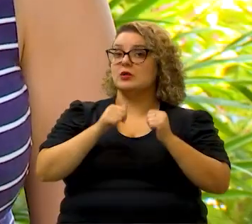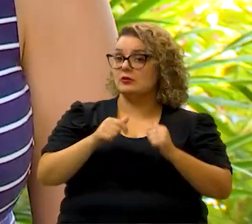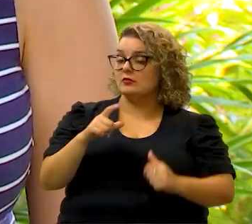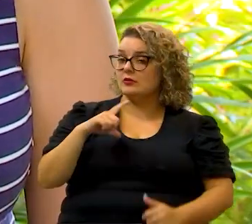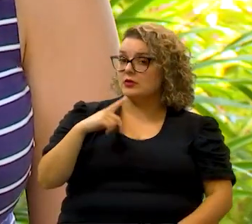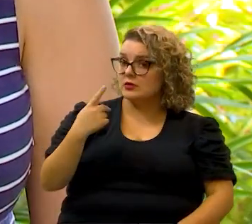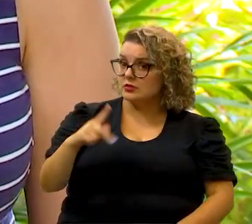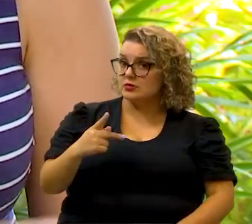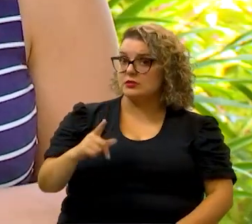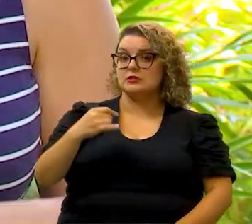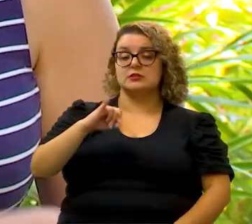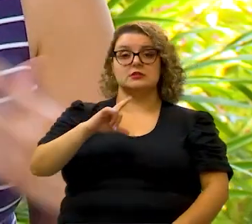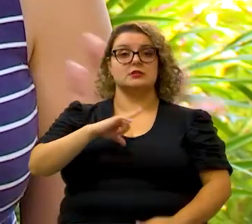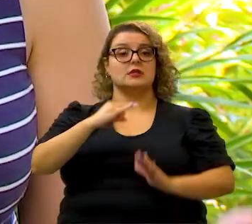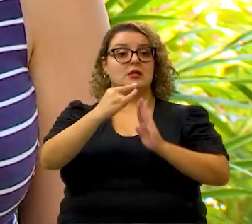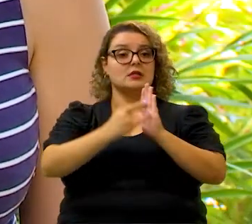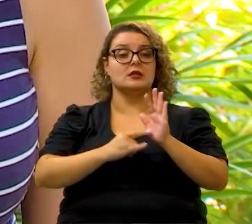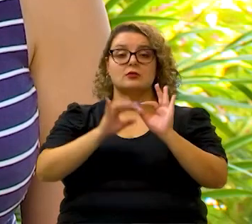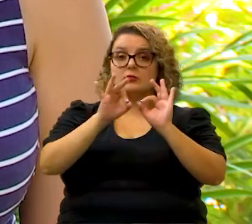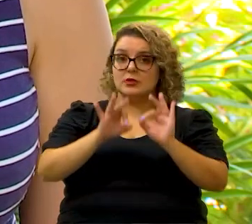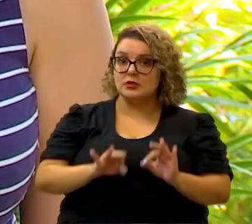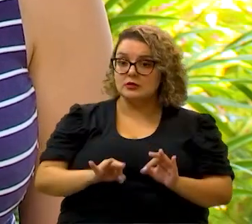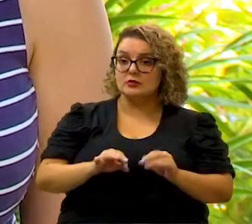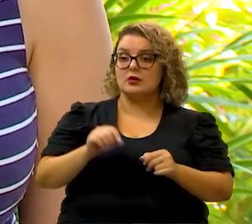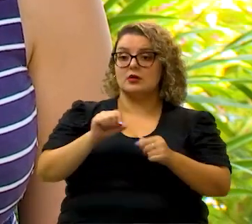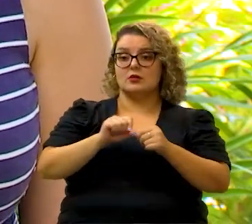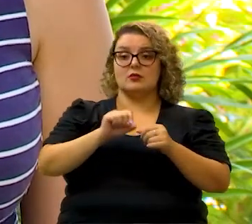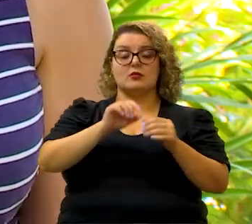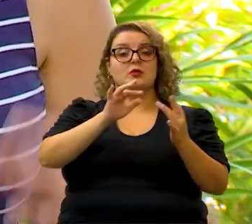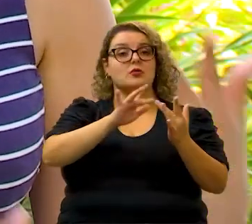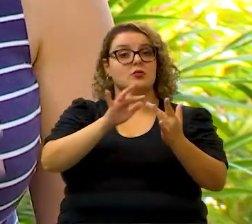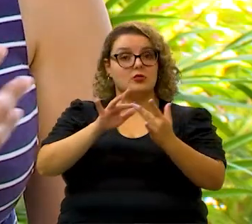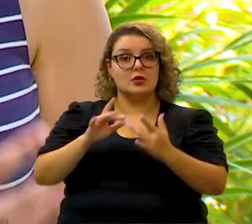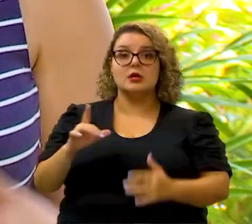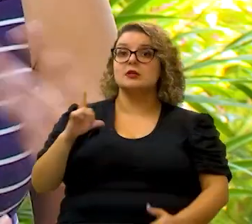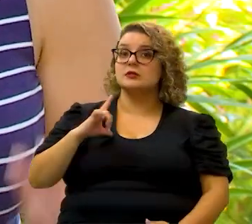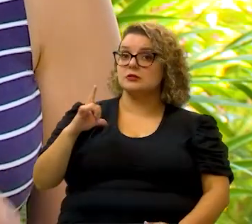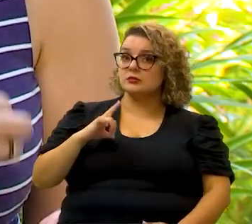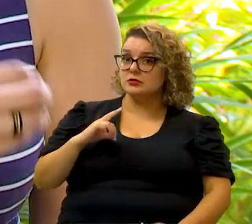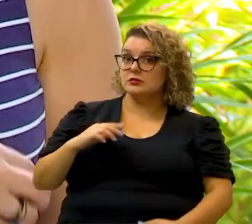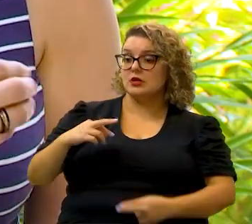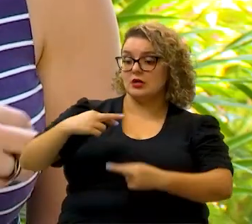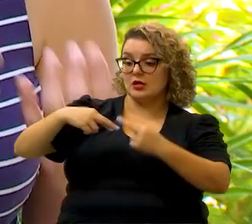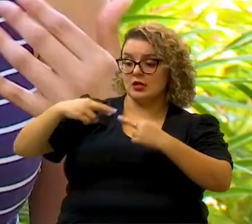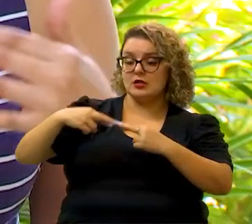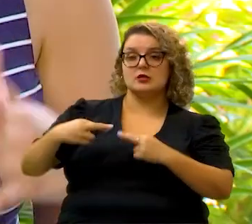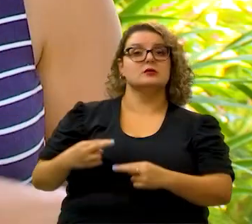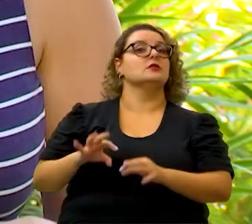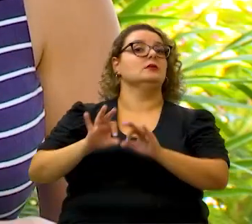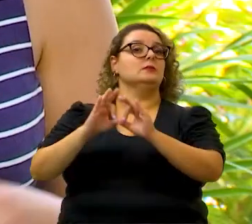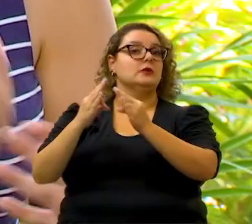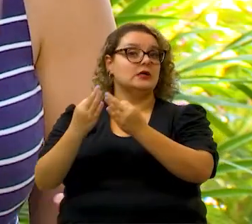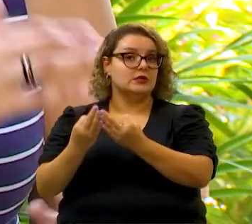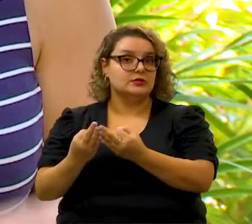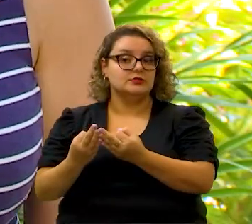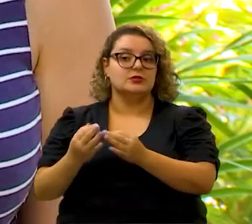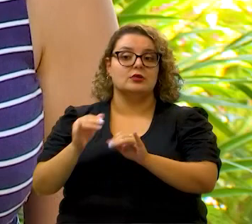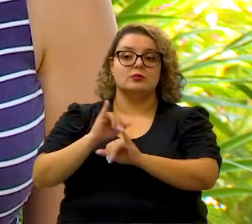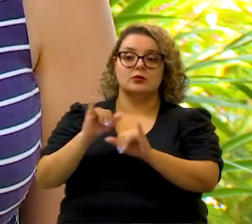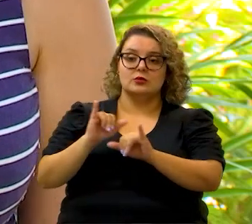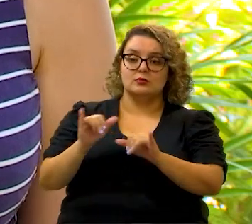acesso ao benefício deles, se tem documentação em dia, faz esse contato com aqueles que têm ainda vínculos